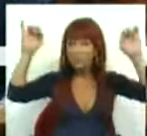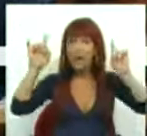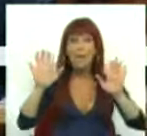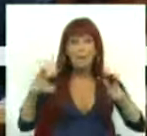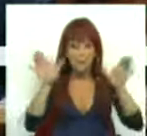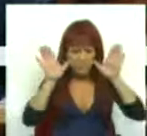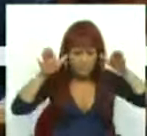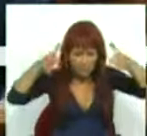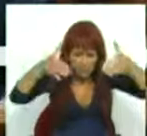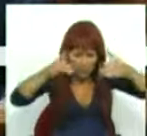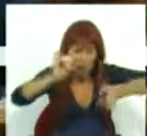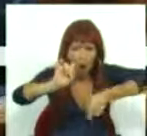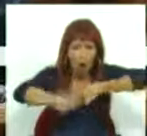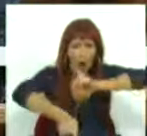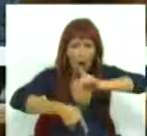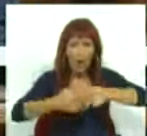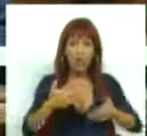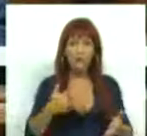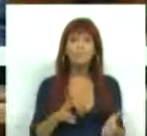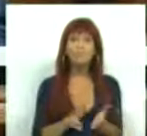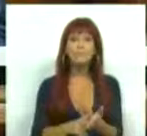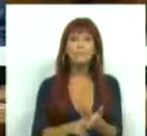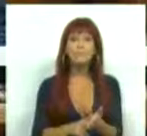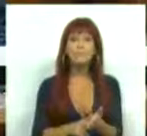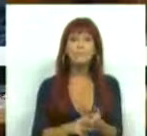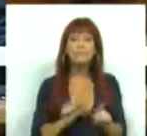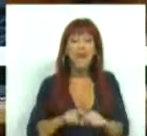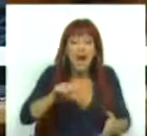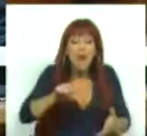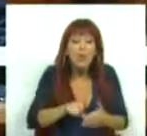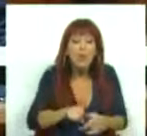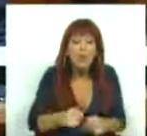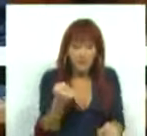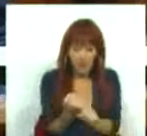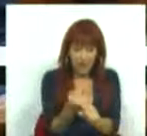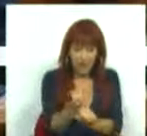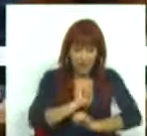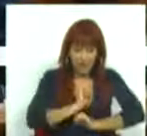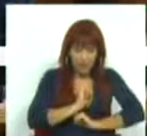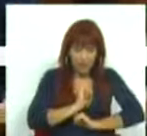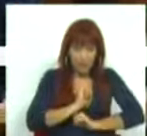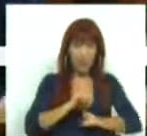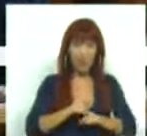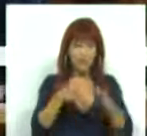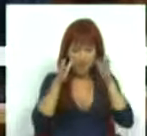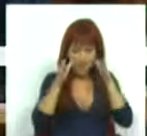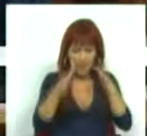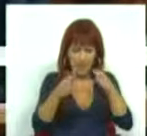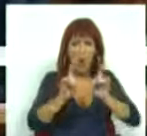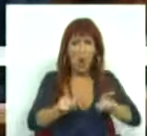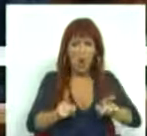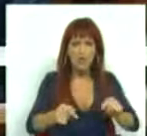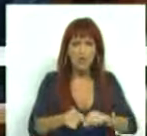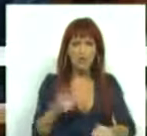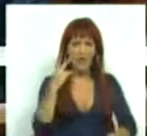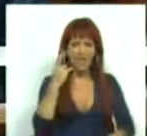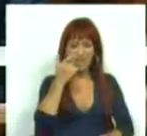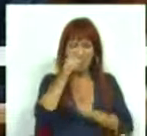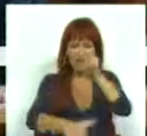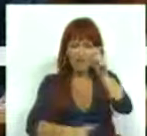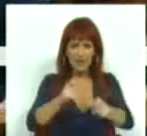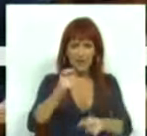devemos concentrar-nos naquilo que verdadeiramente é o centro da nossa ação e da nossa atenção: a vida